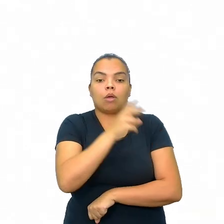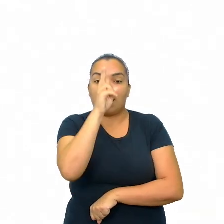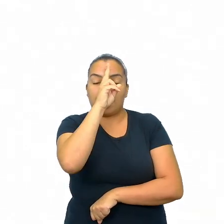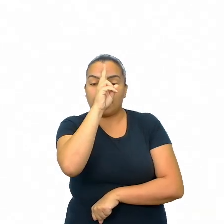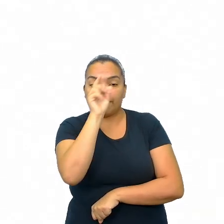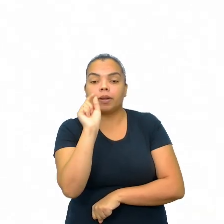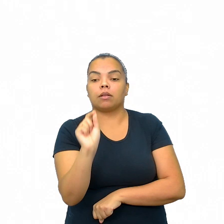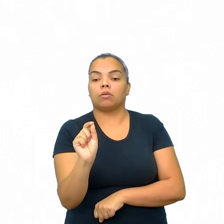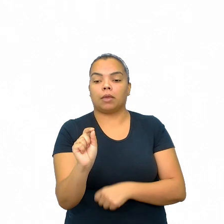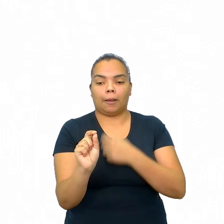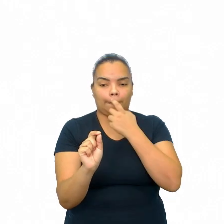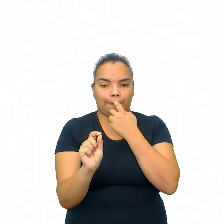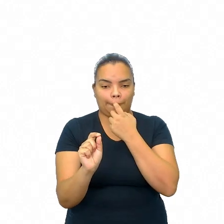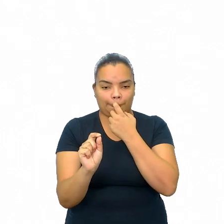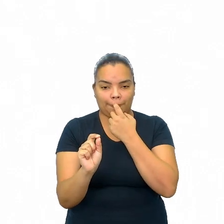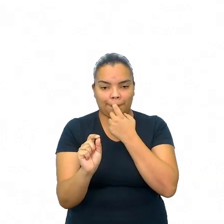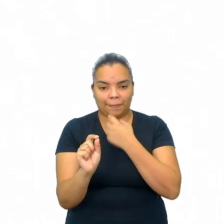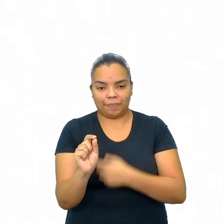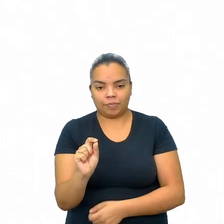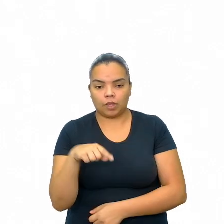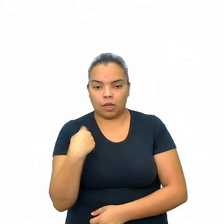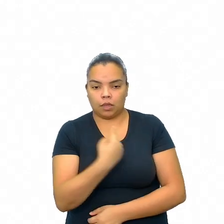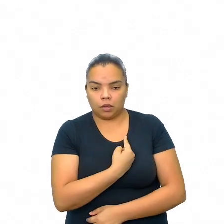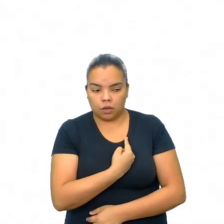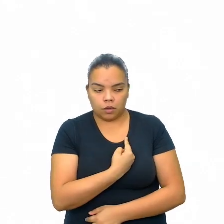pessoal, que a gente